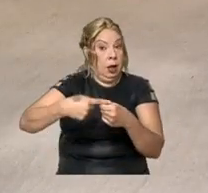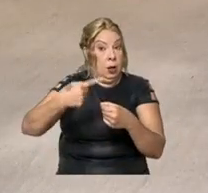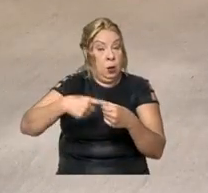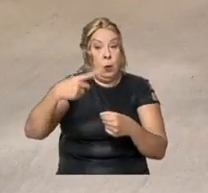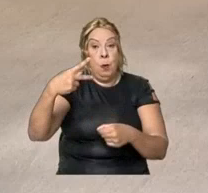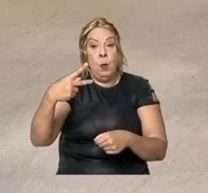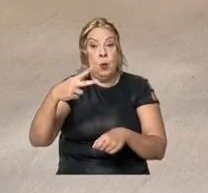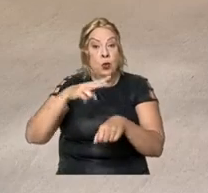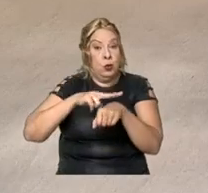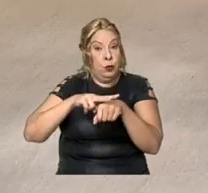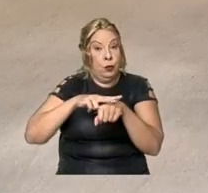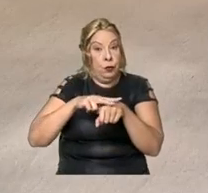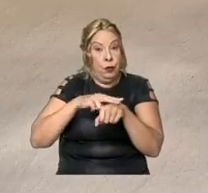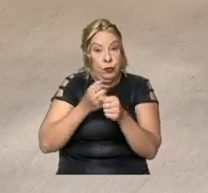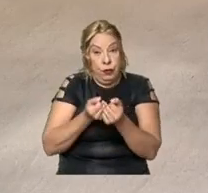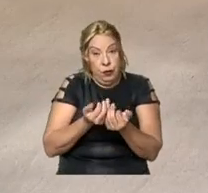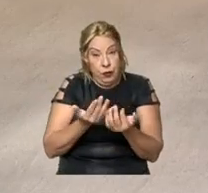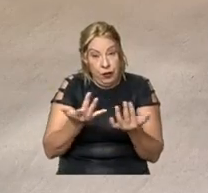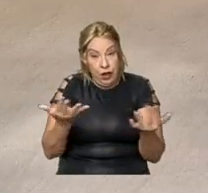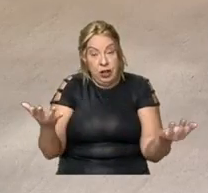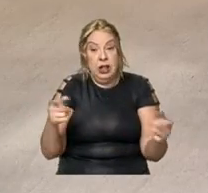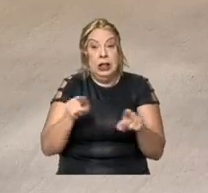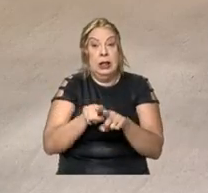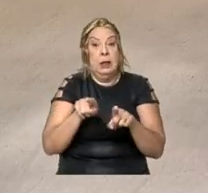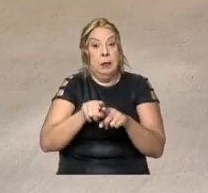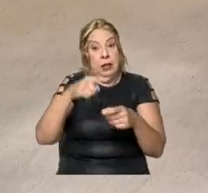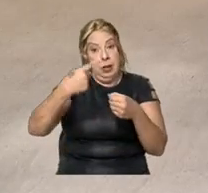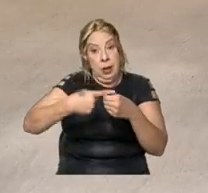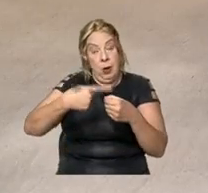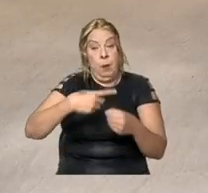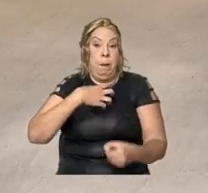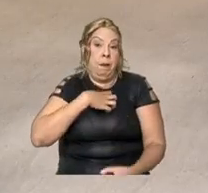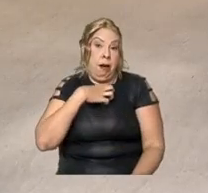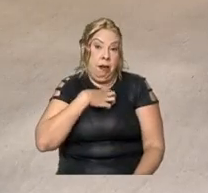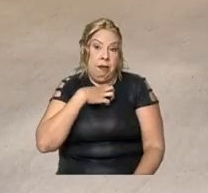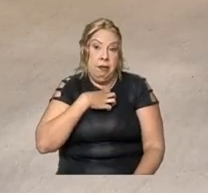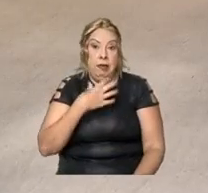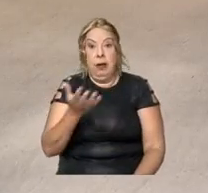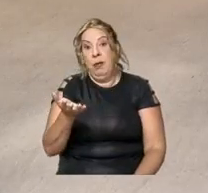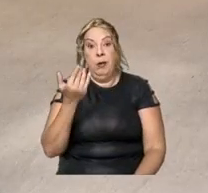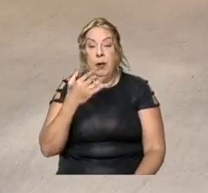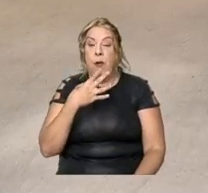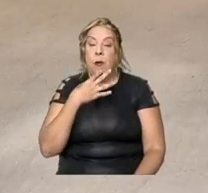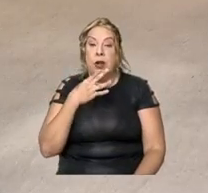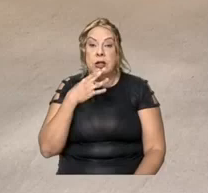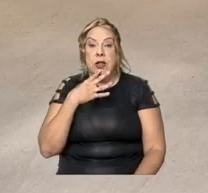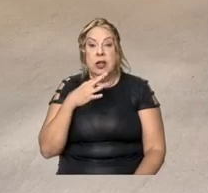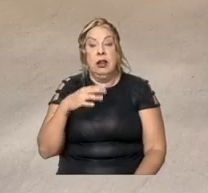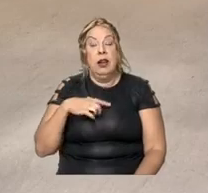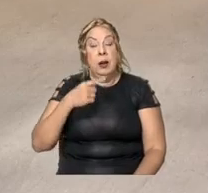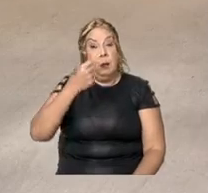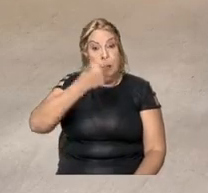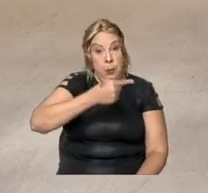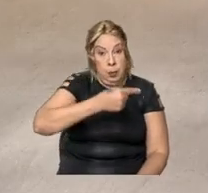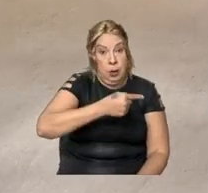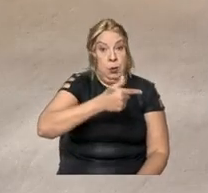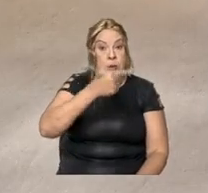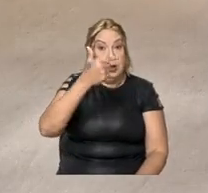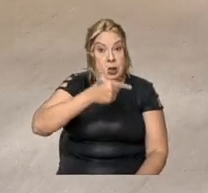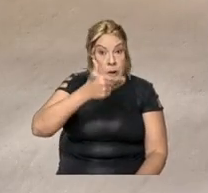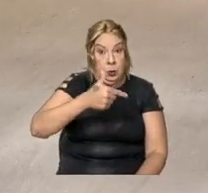e até em Paripiranga, na Bahia. Vamos conferir essa festa, essa alegria